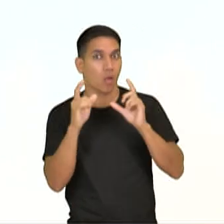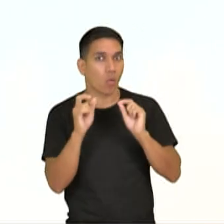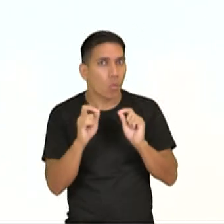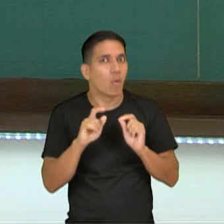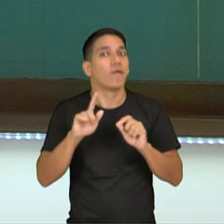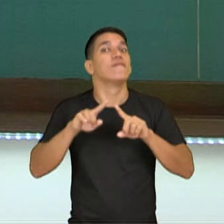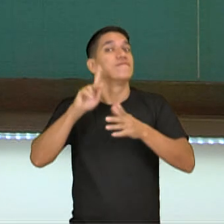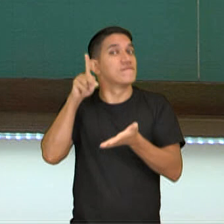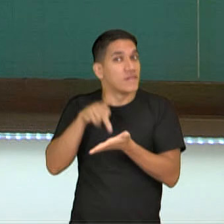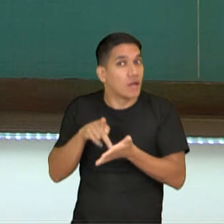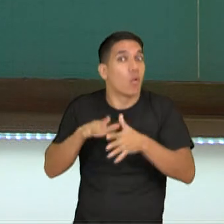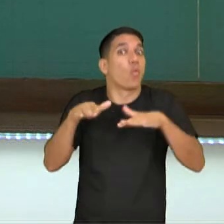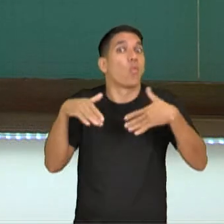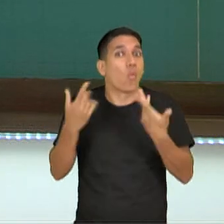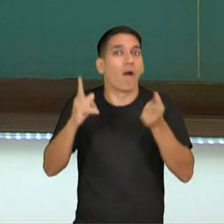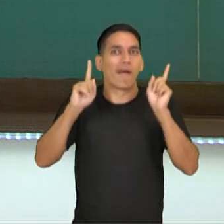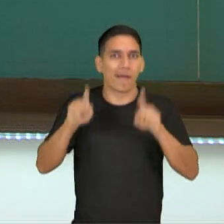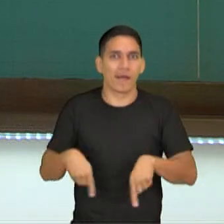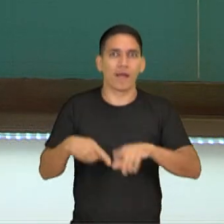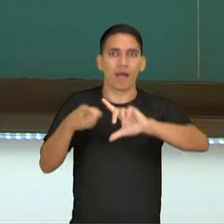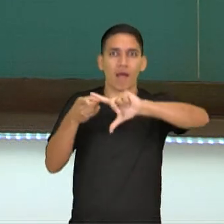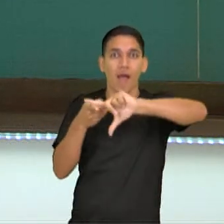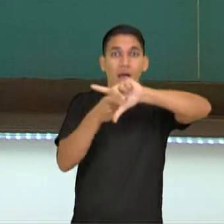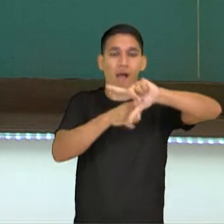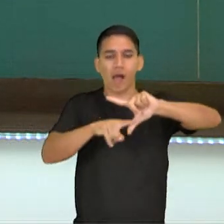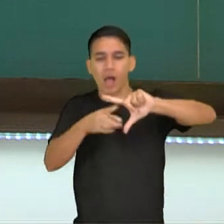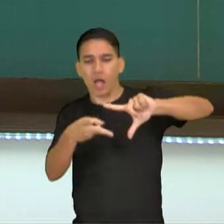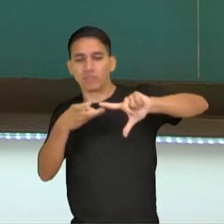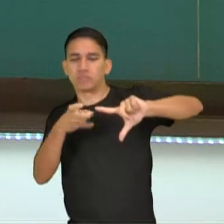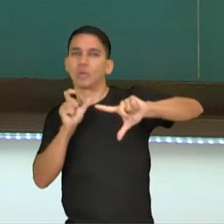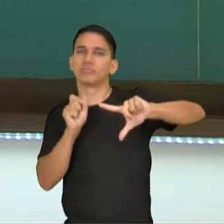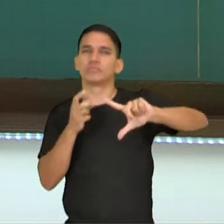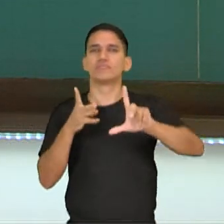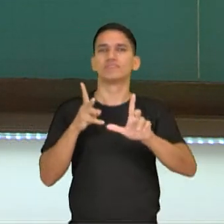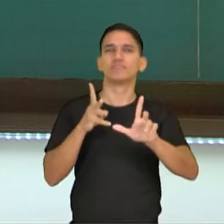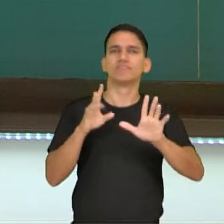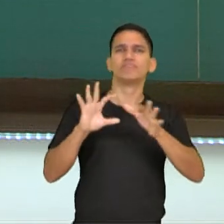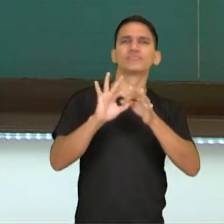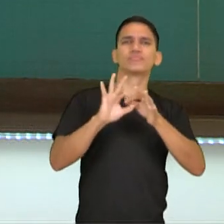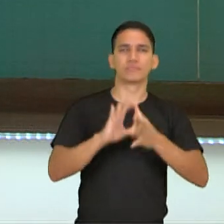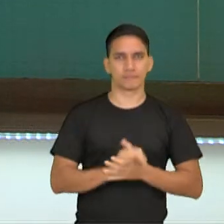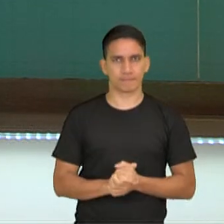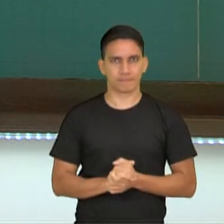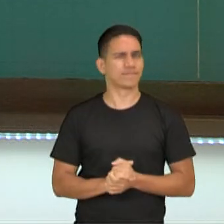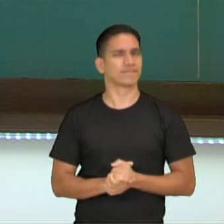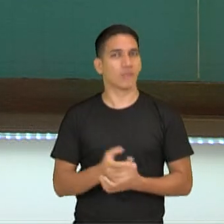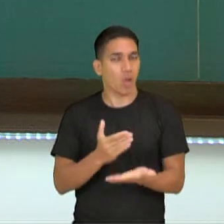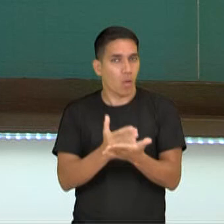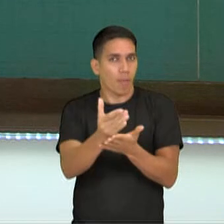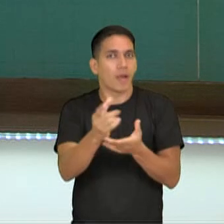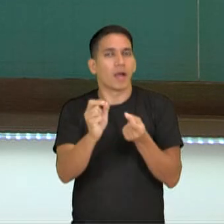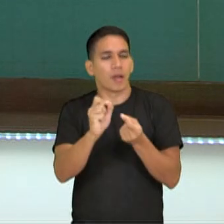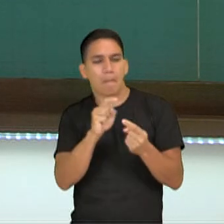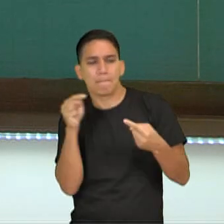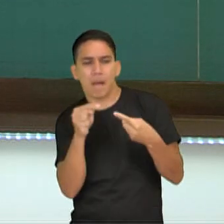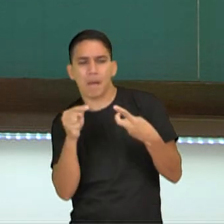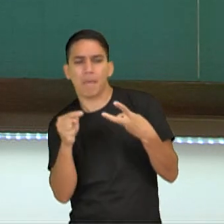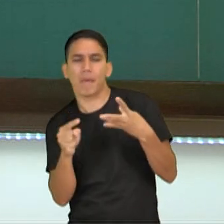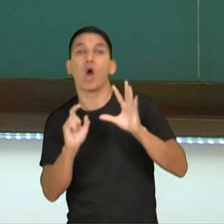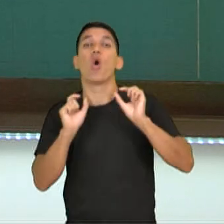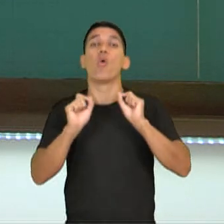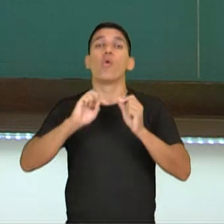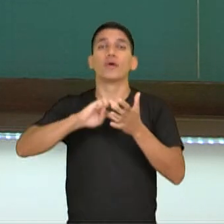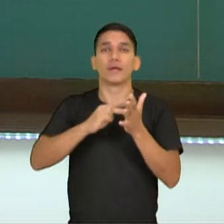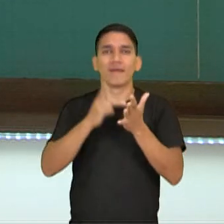quais são os ângulos notáveis, tá? Então vamos começar olhando aqui, fazendo o reconhecimento do que é